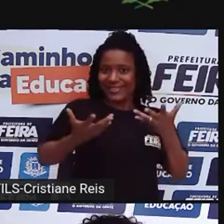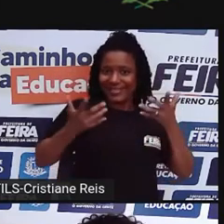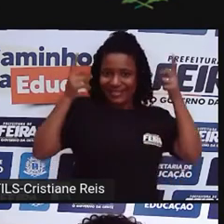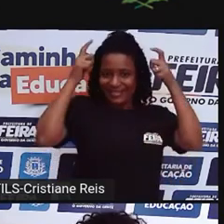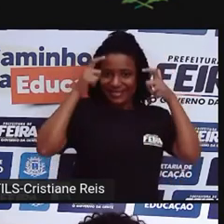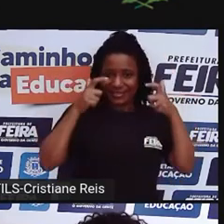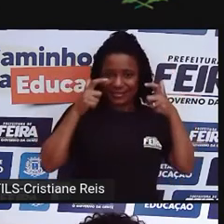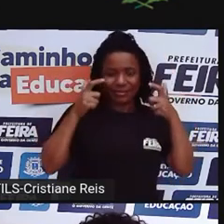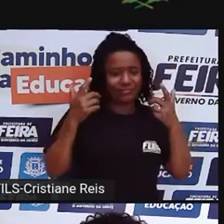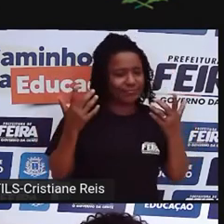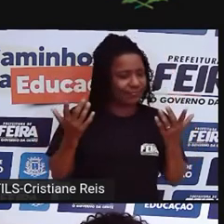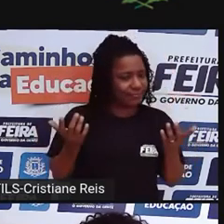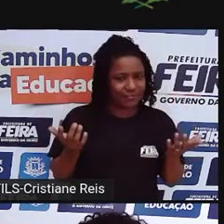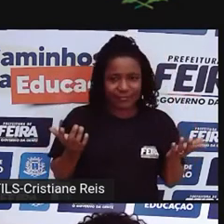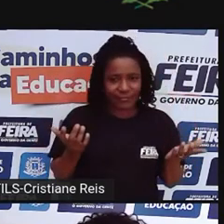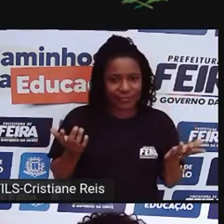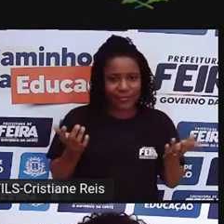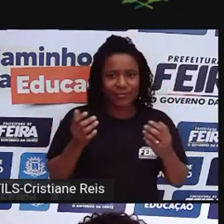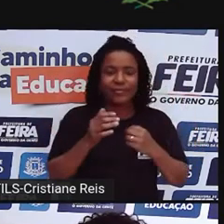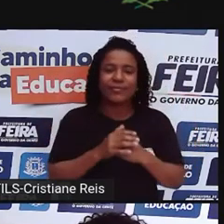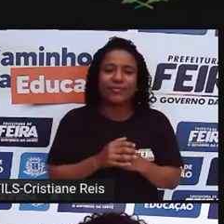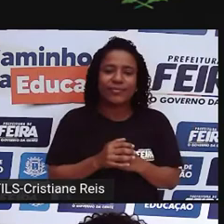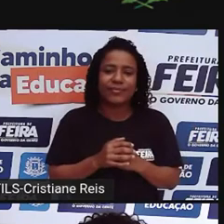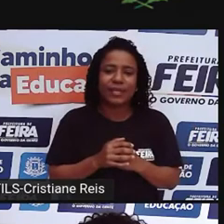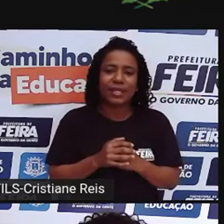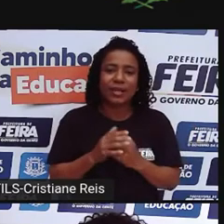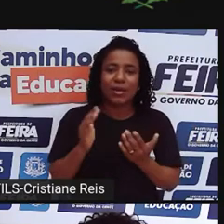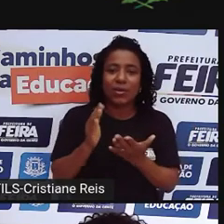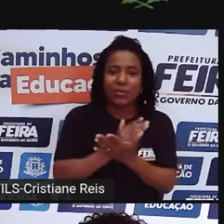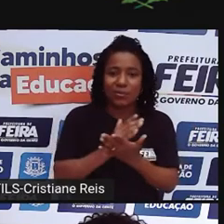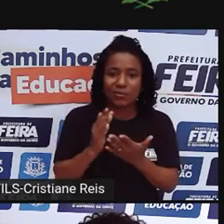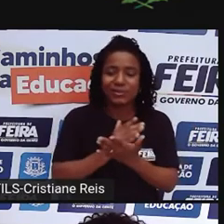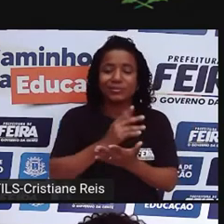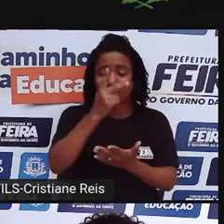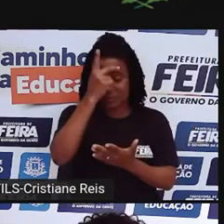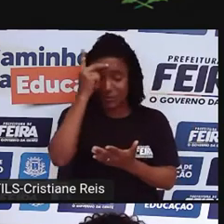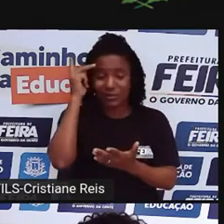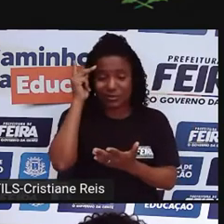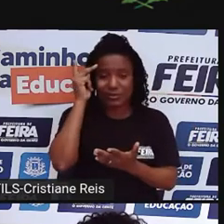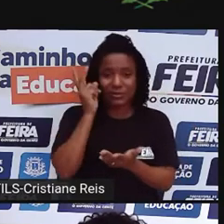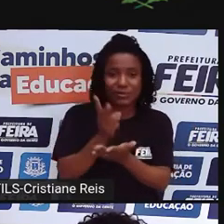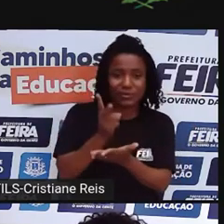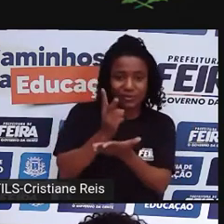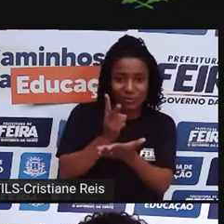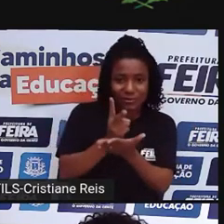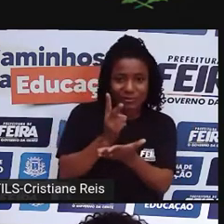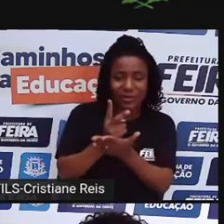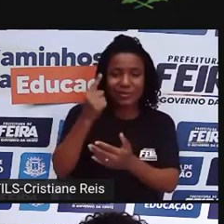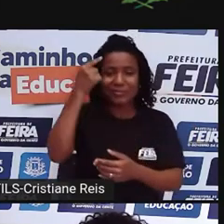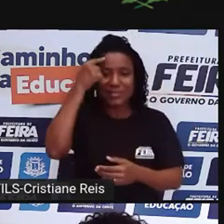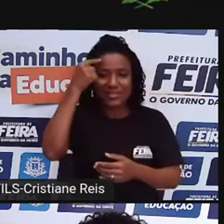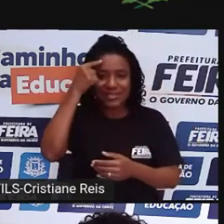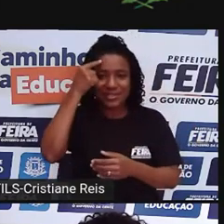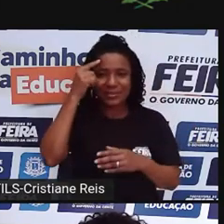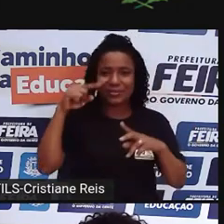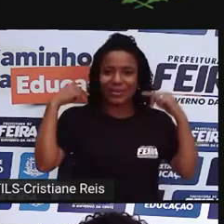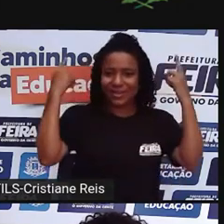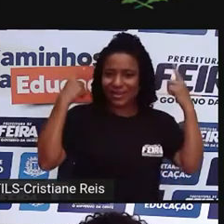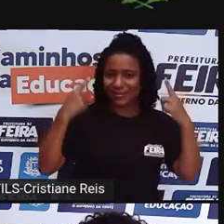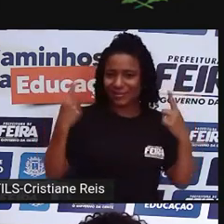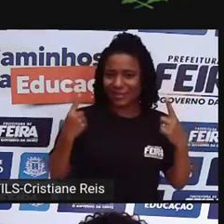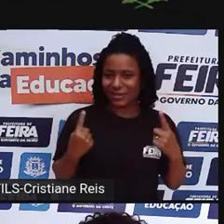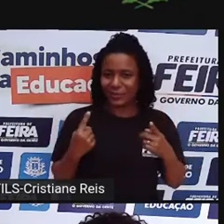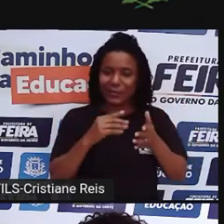continuem, como é que eu digo, perpetuando alguns discursos, eu acho que a gente está chegando